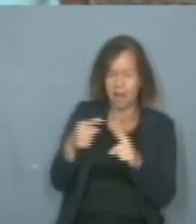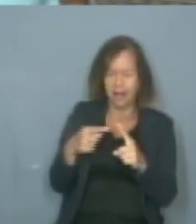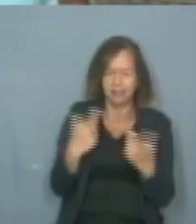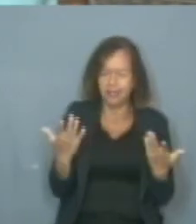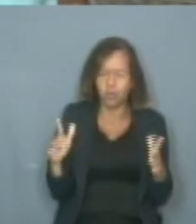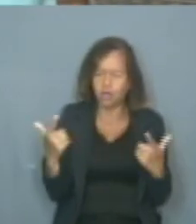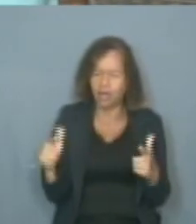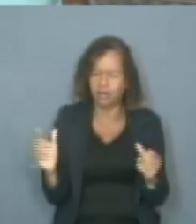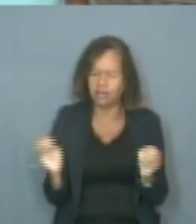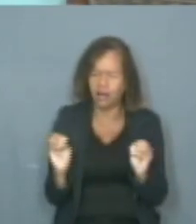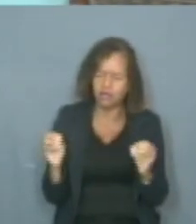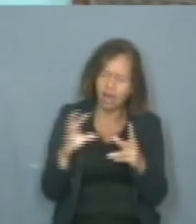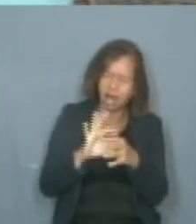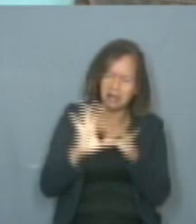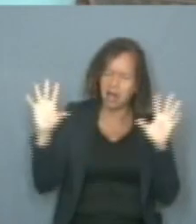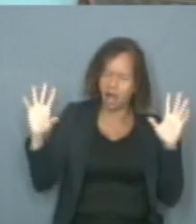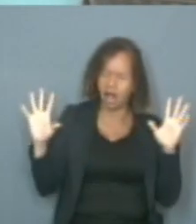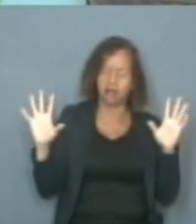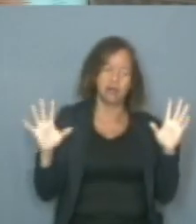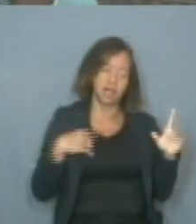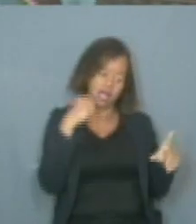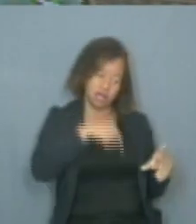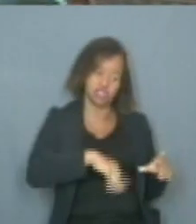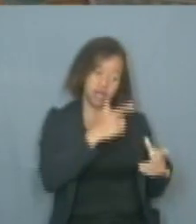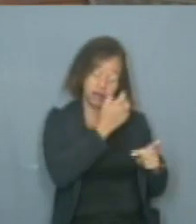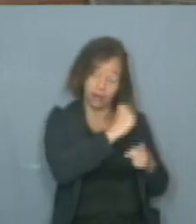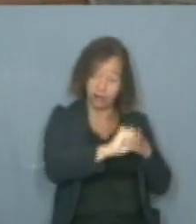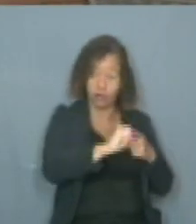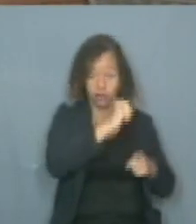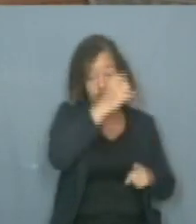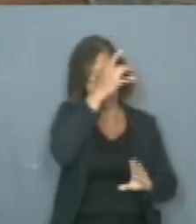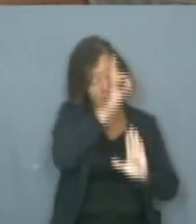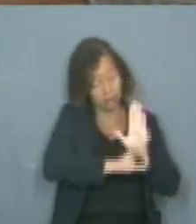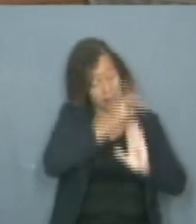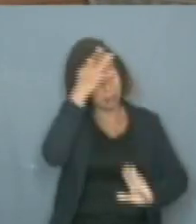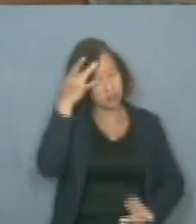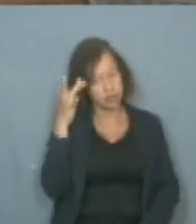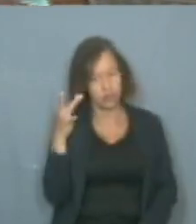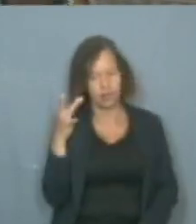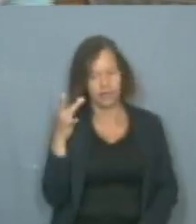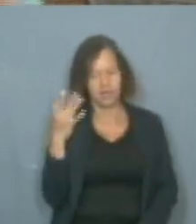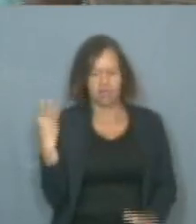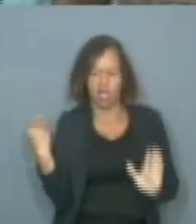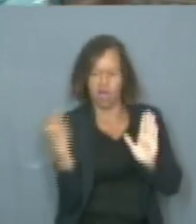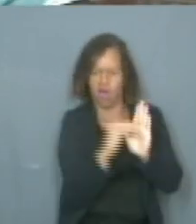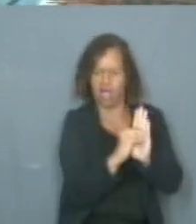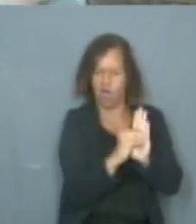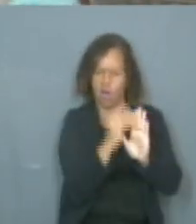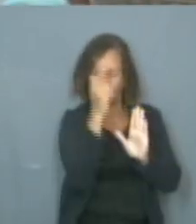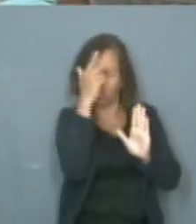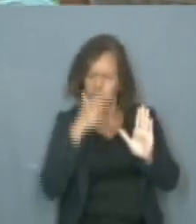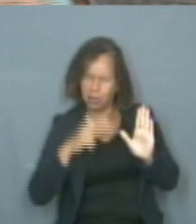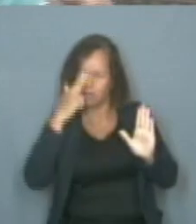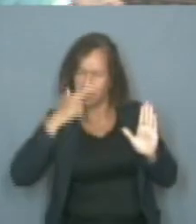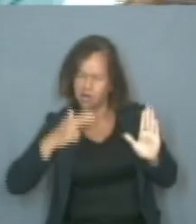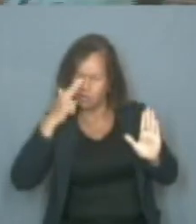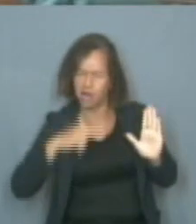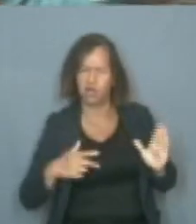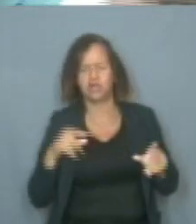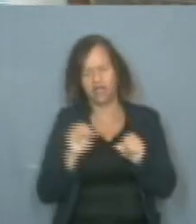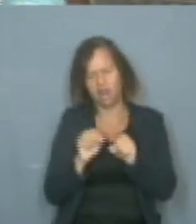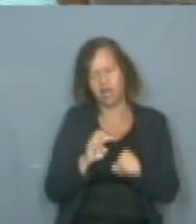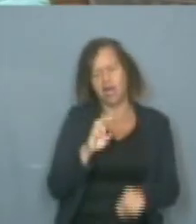para defender o direito das pessoas. Mas você querer colocar uma coisa que já existe, eu estava vendo hoje um blogueiro